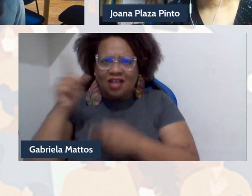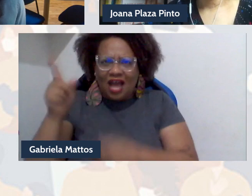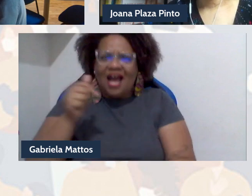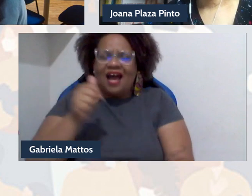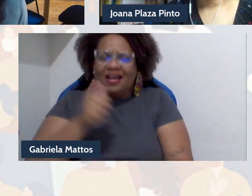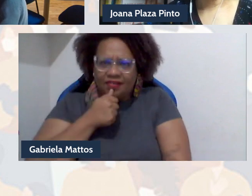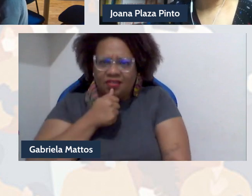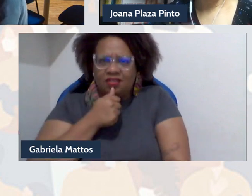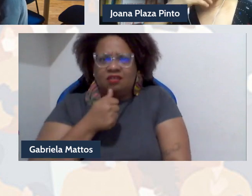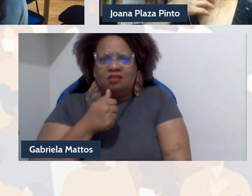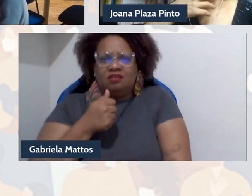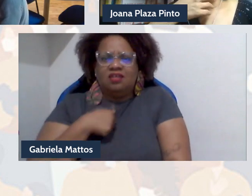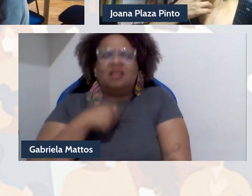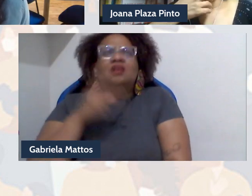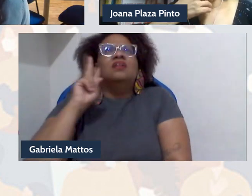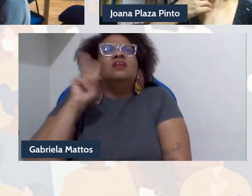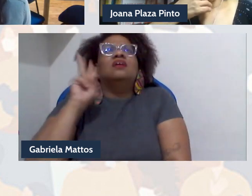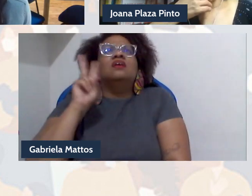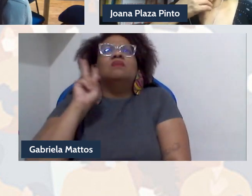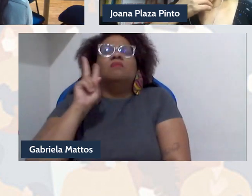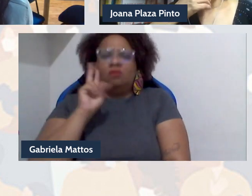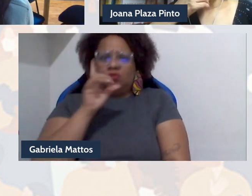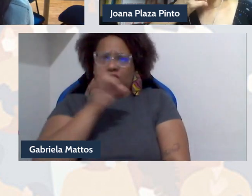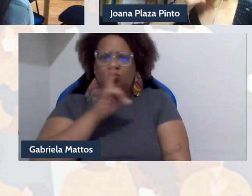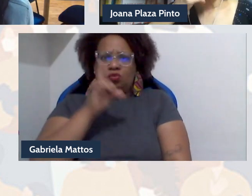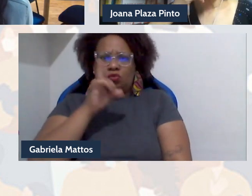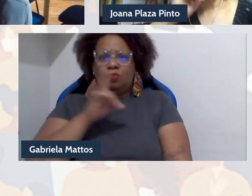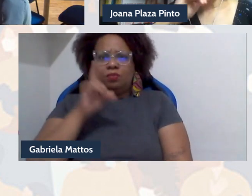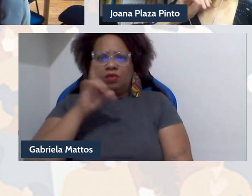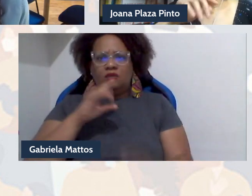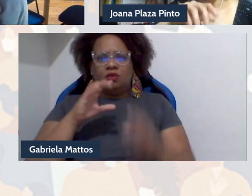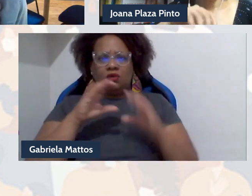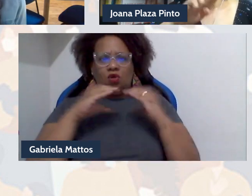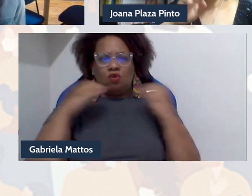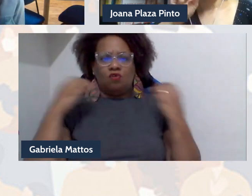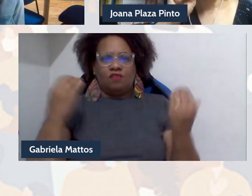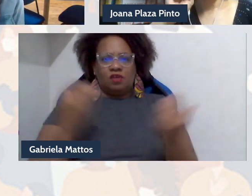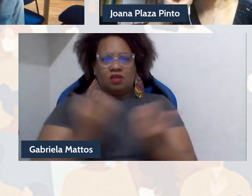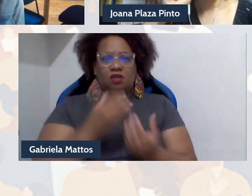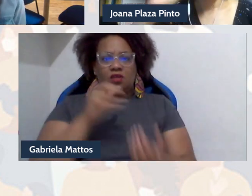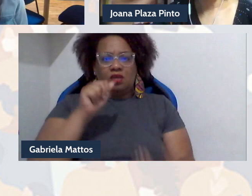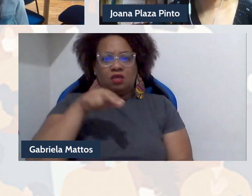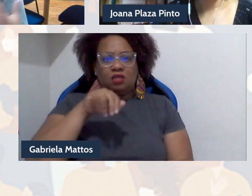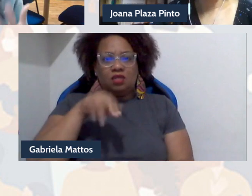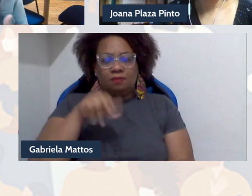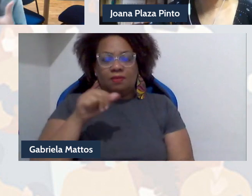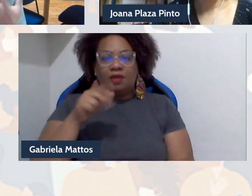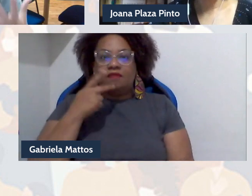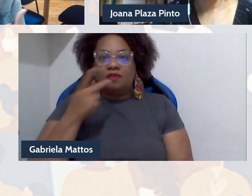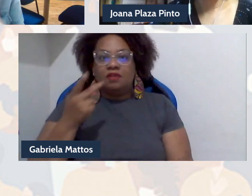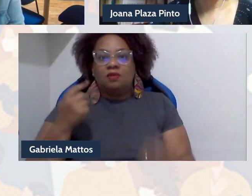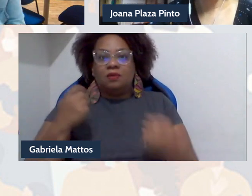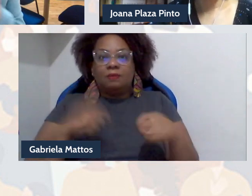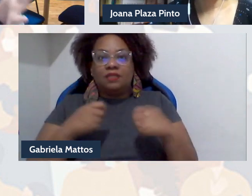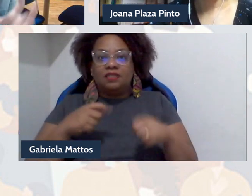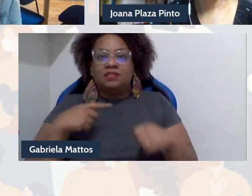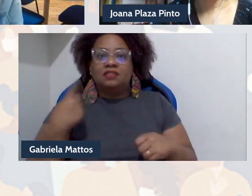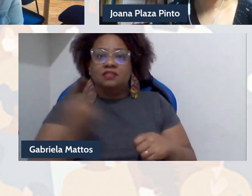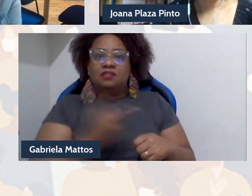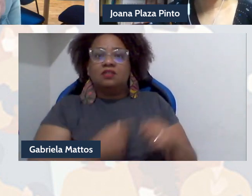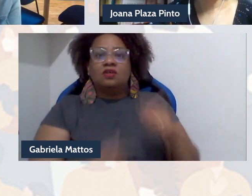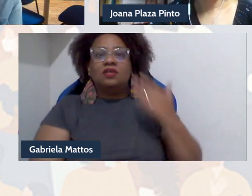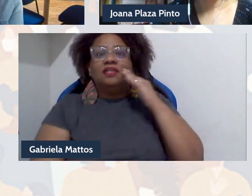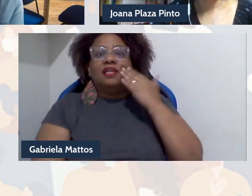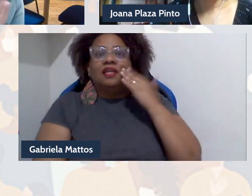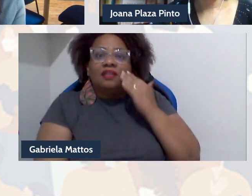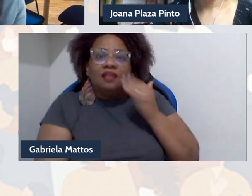Estou me lembrando aqui no domingo, né, da conferência da Nilma, em que ela nos fala sobre a necessidade de se entender as narrativas. Acho que acabou que